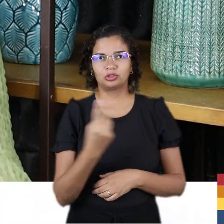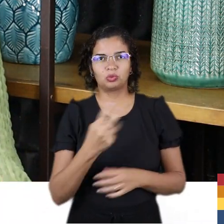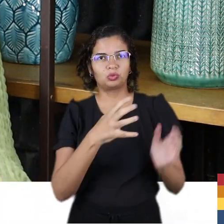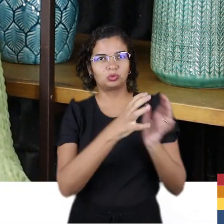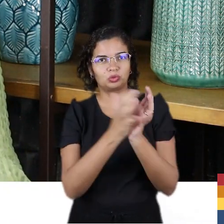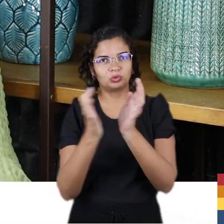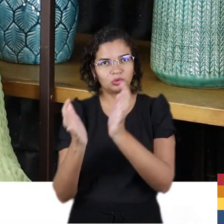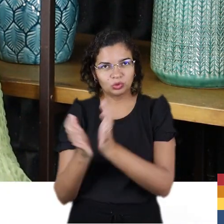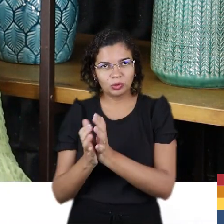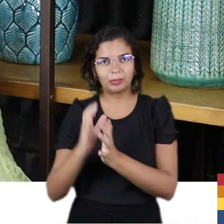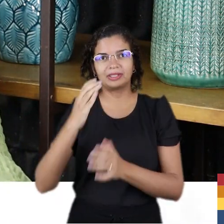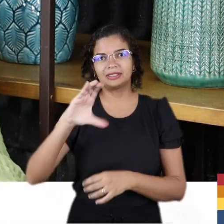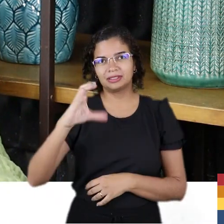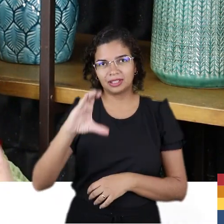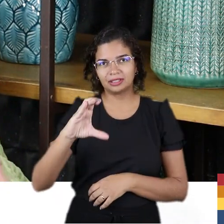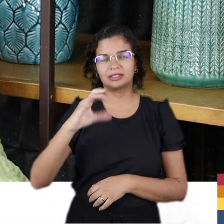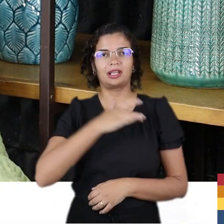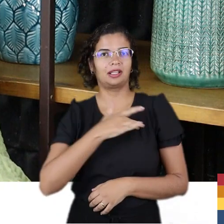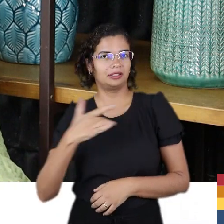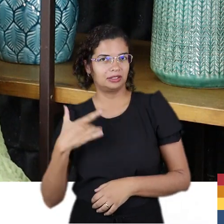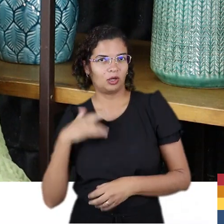área das ciências naturais,